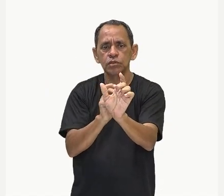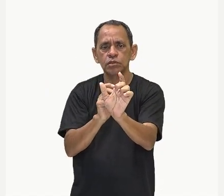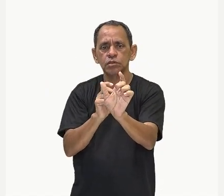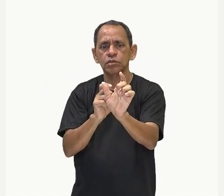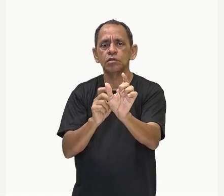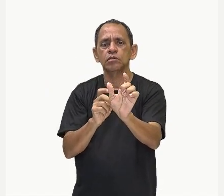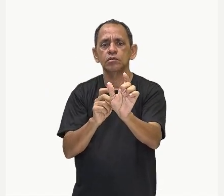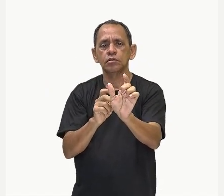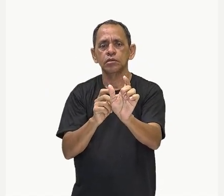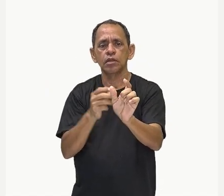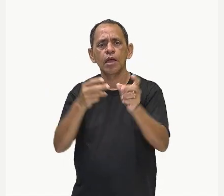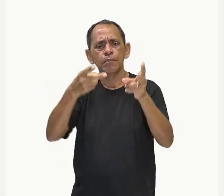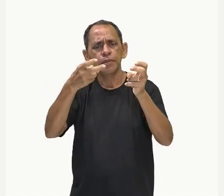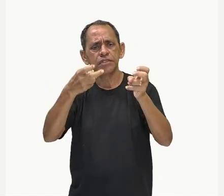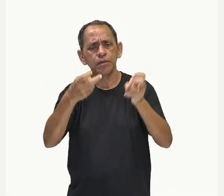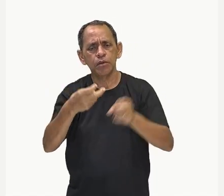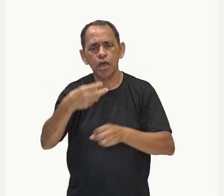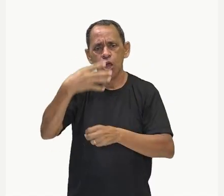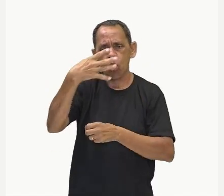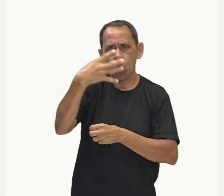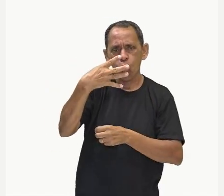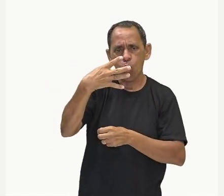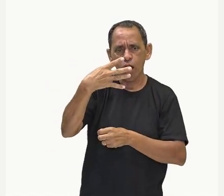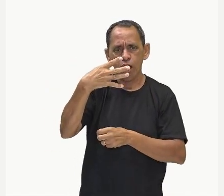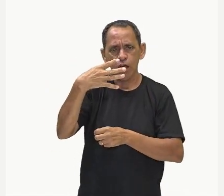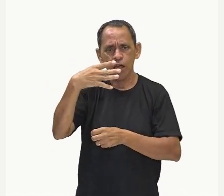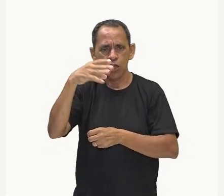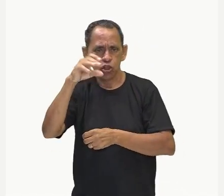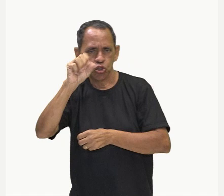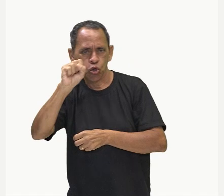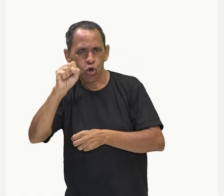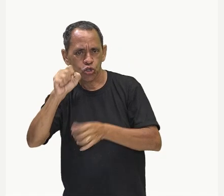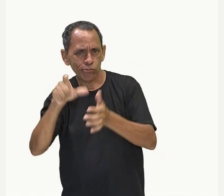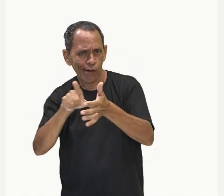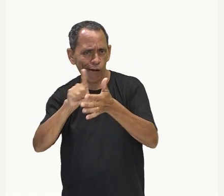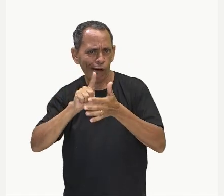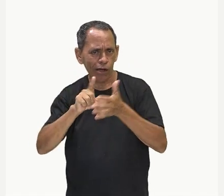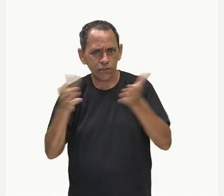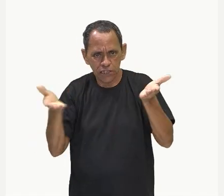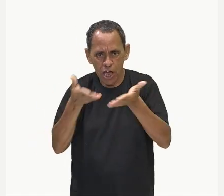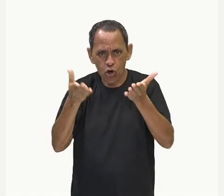vírgula. Então, na nossa letra D, 48 décimos fica